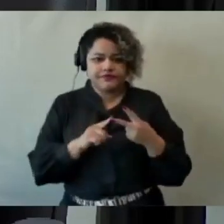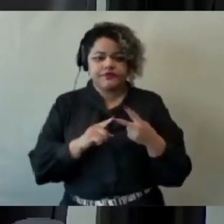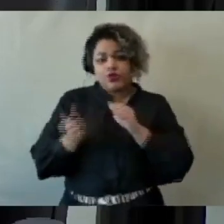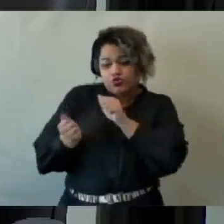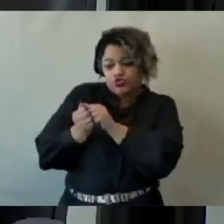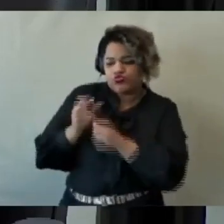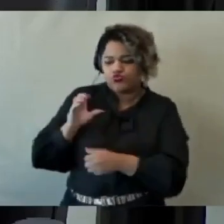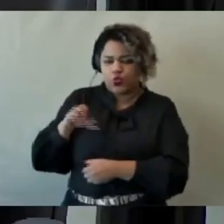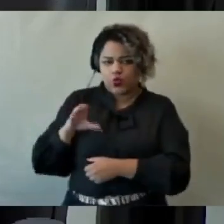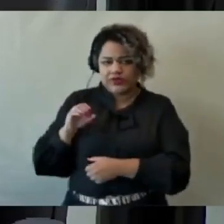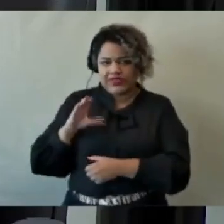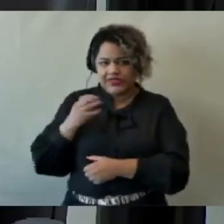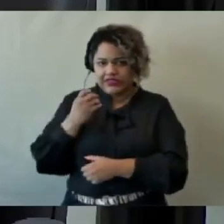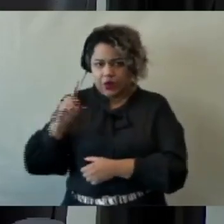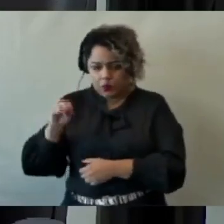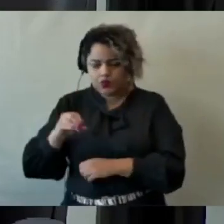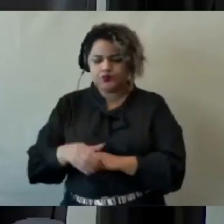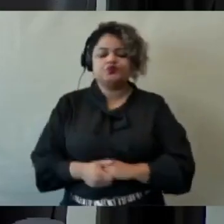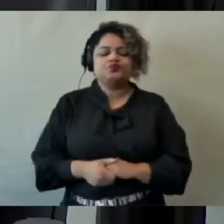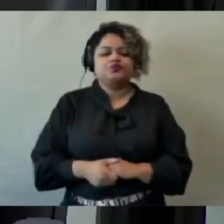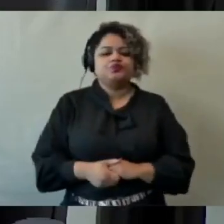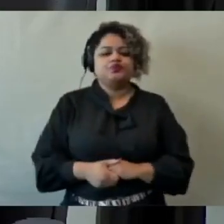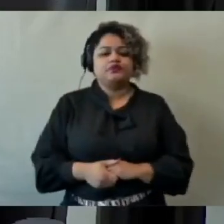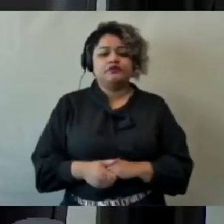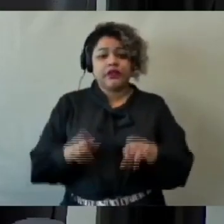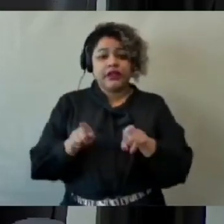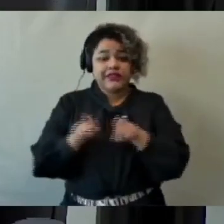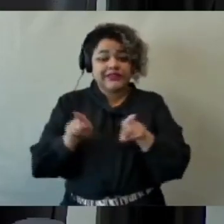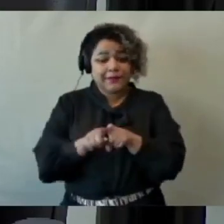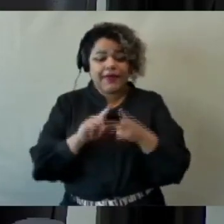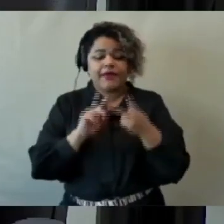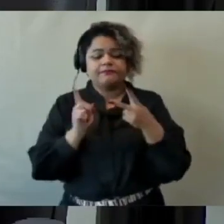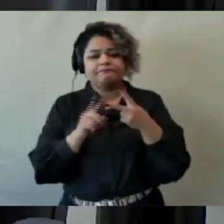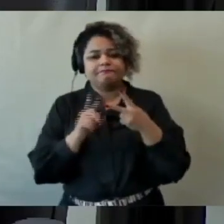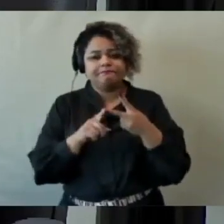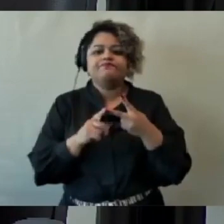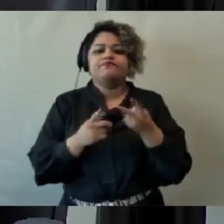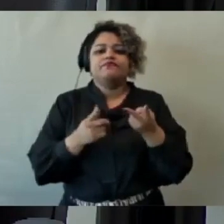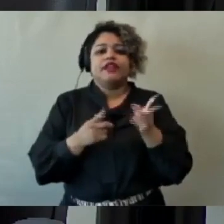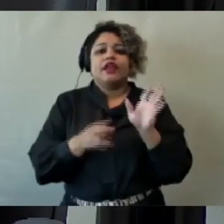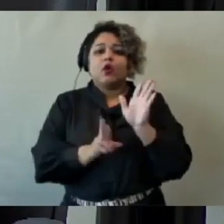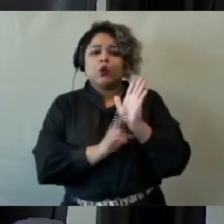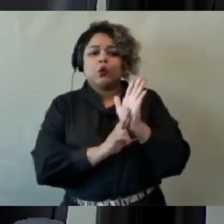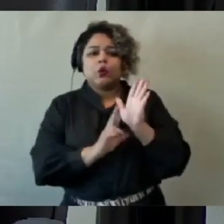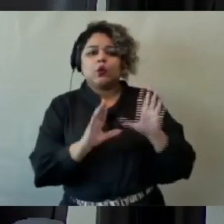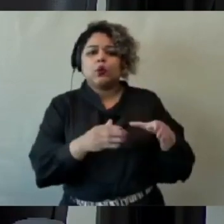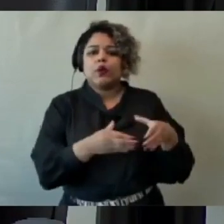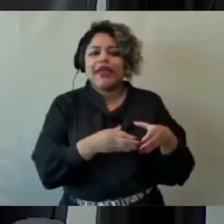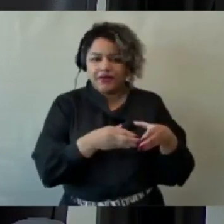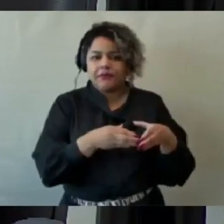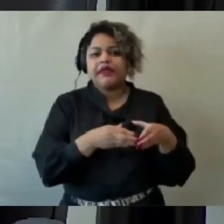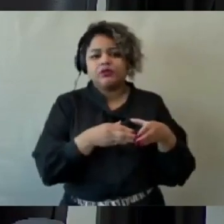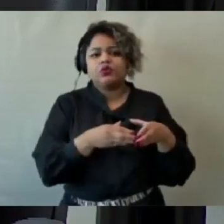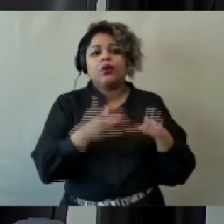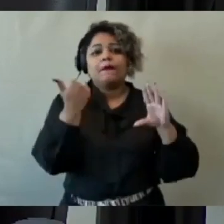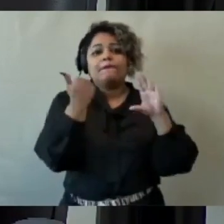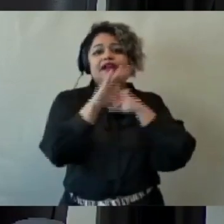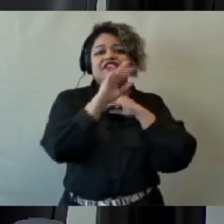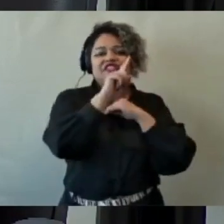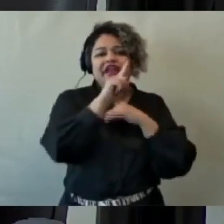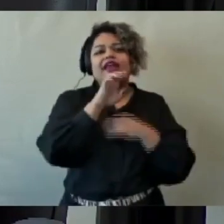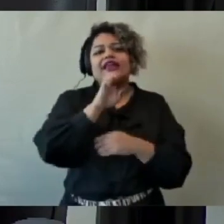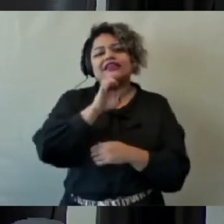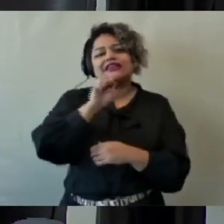Né? E também um requerimento para a ISMED, para a MGS, sobre o